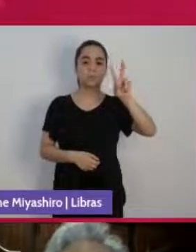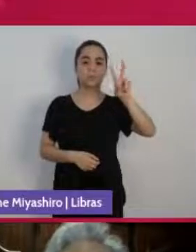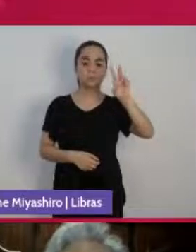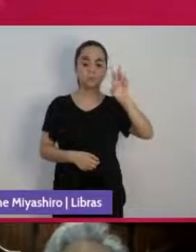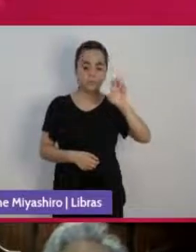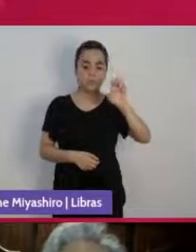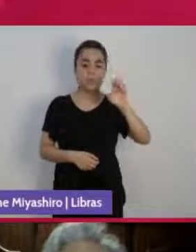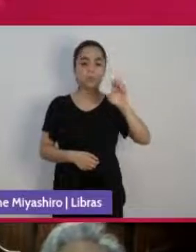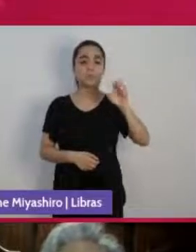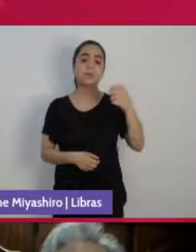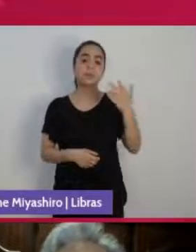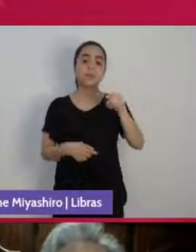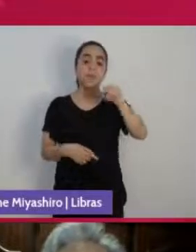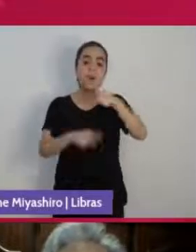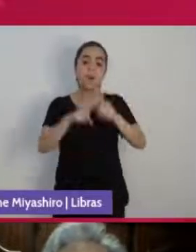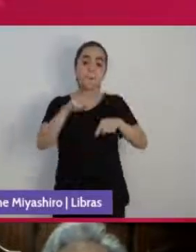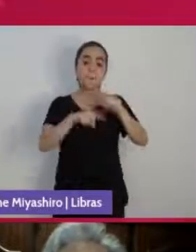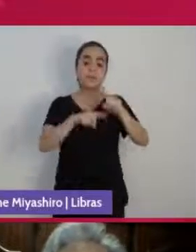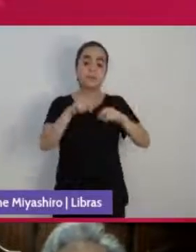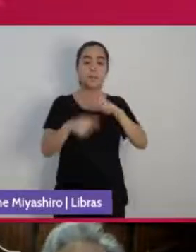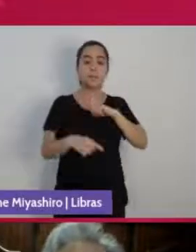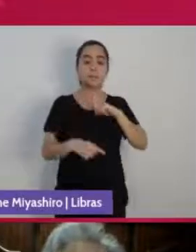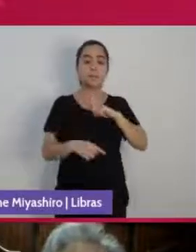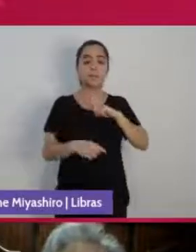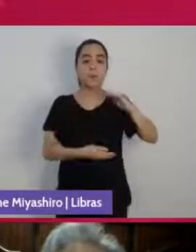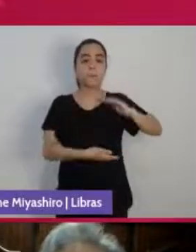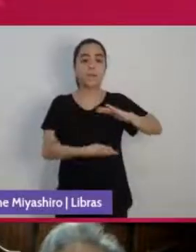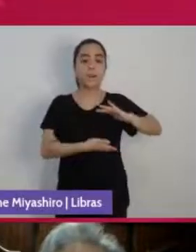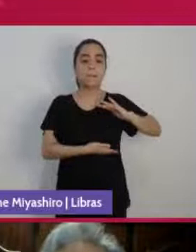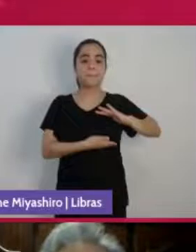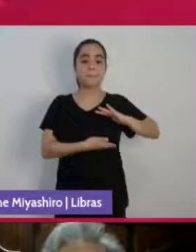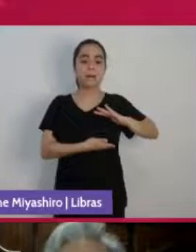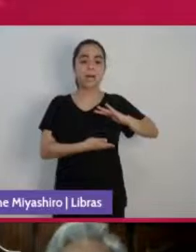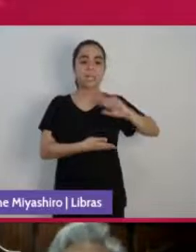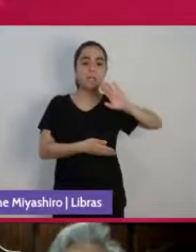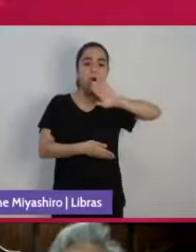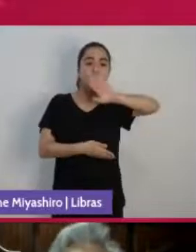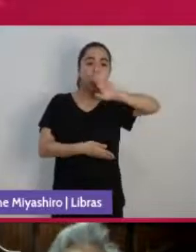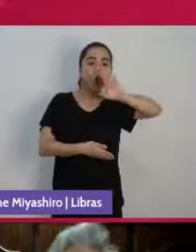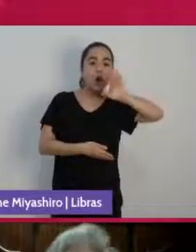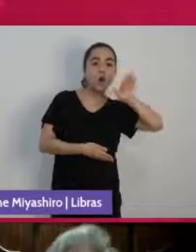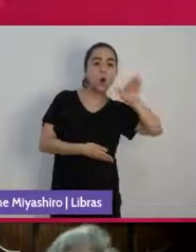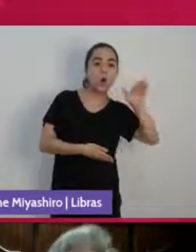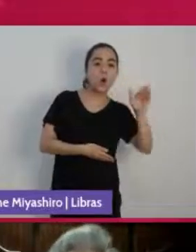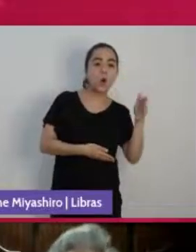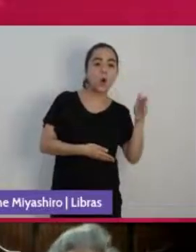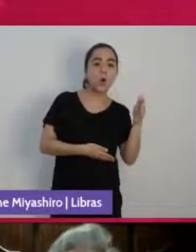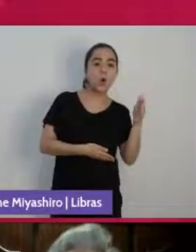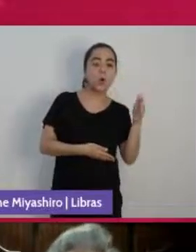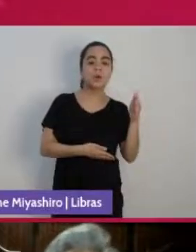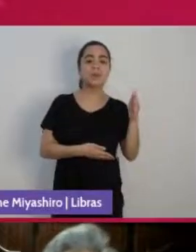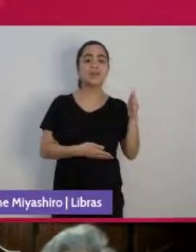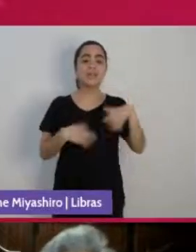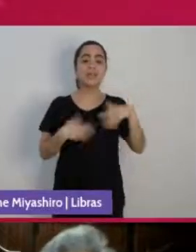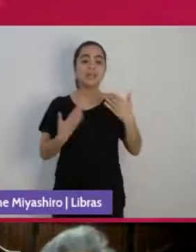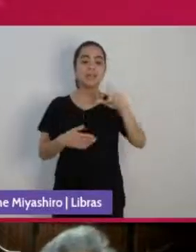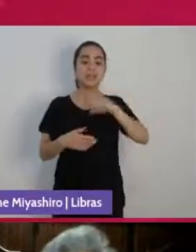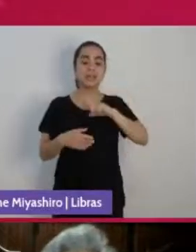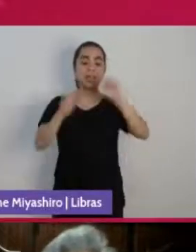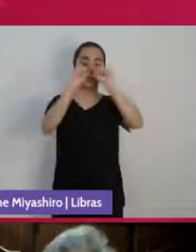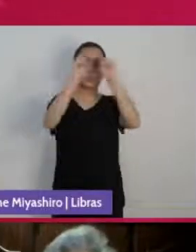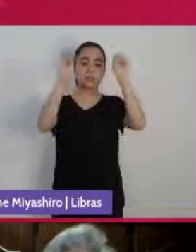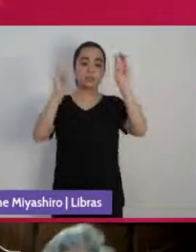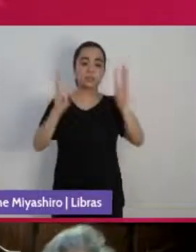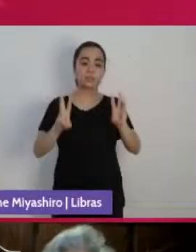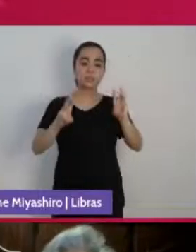um equipamento que tem um compressor curvo, e aí ele tem um software para equalizar a imagem,